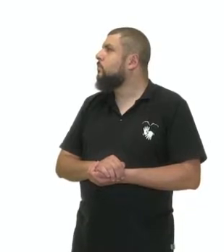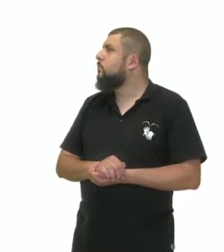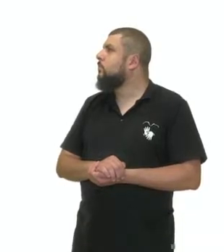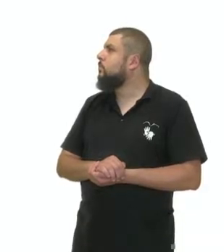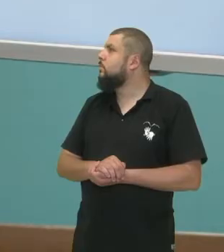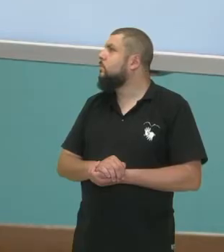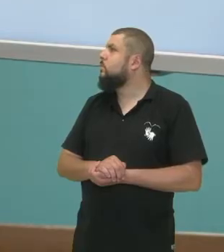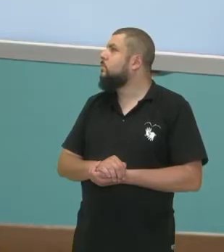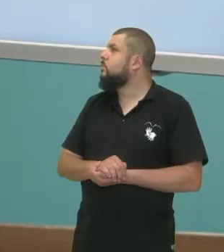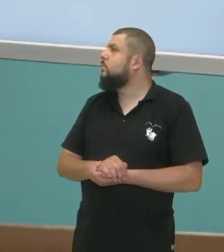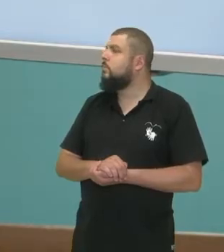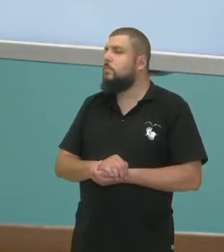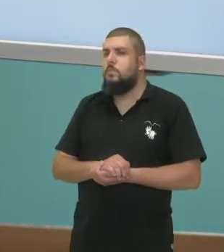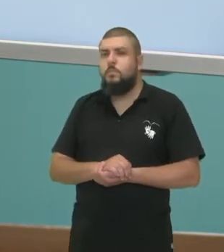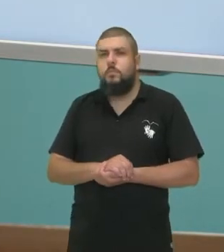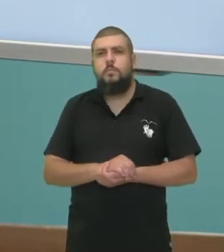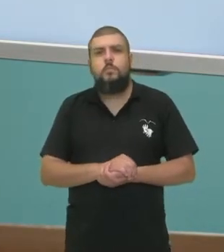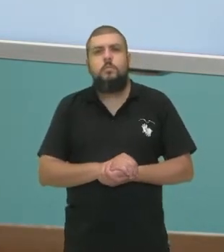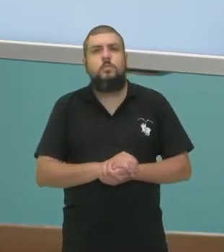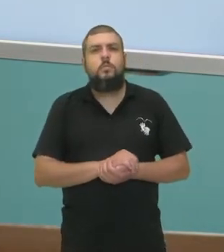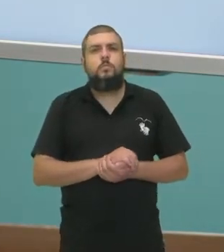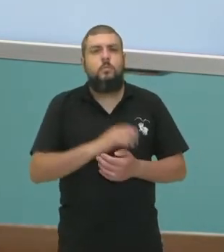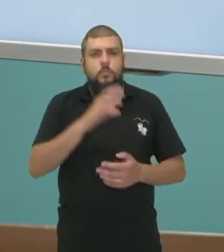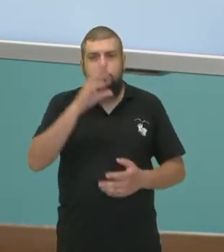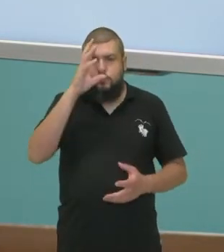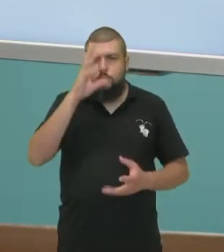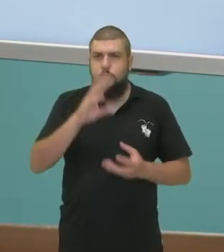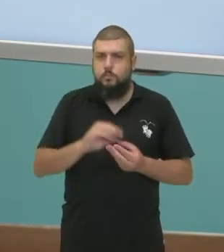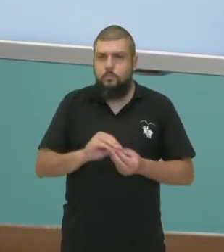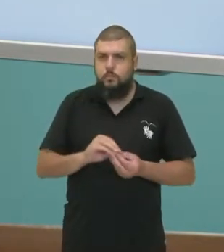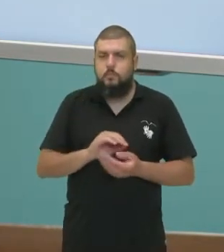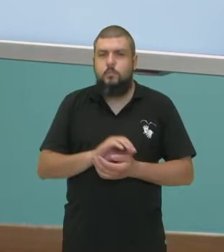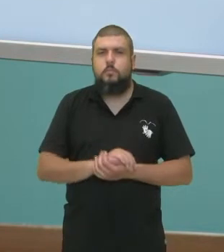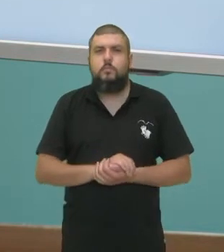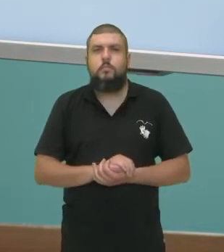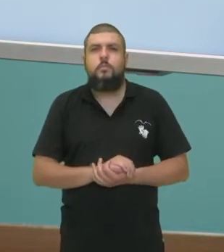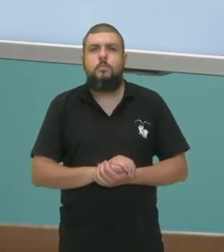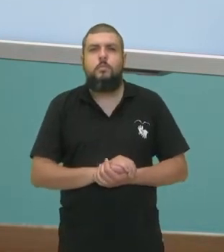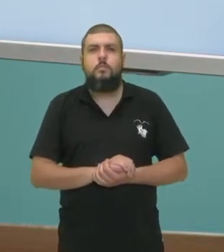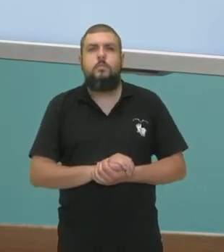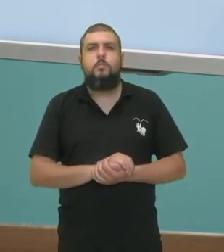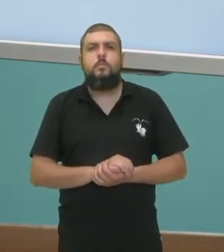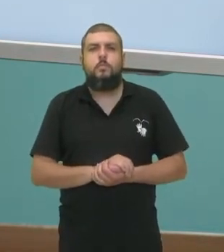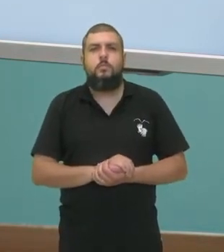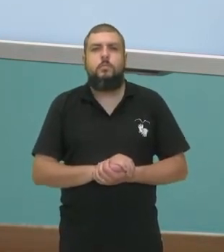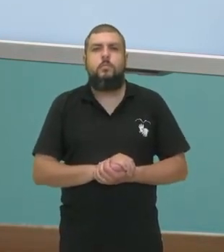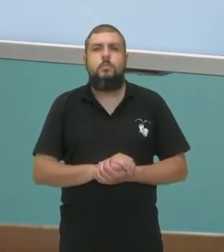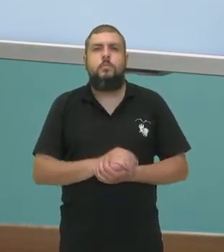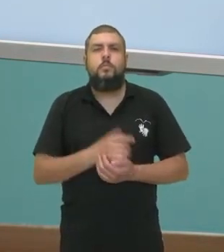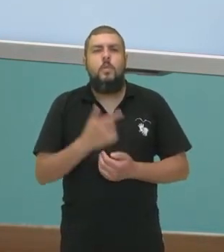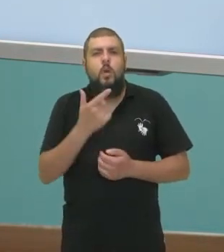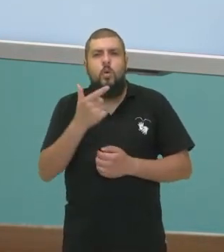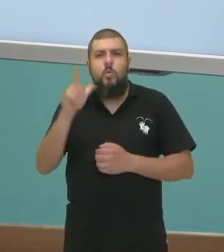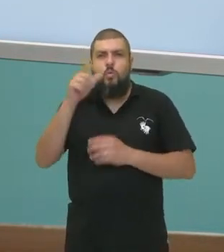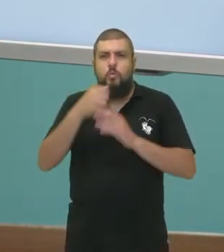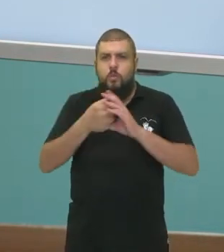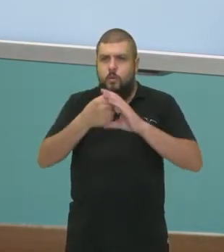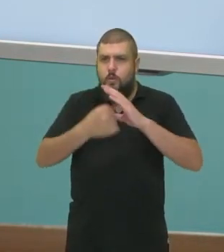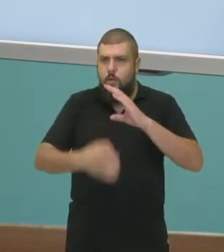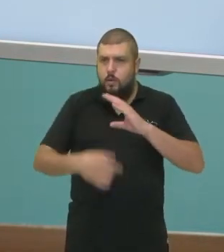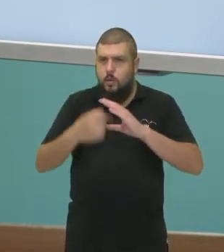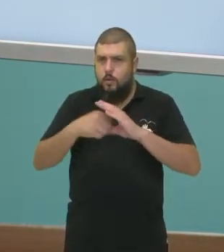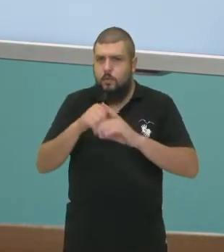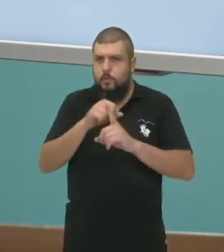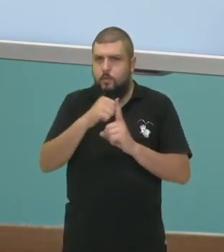esa ropa. O que diz aí, o que consiste esse fragmento, né? Vamos analisar aqui. Outra característica desse setor da sociedade é